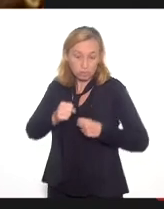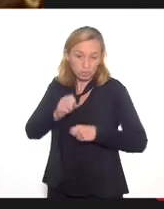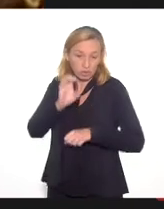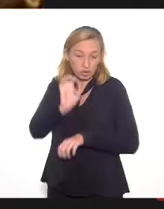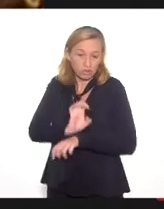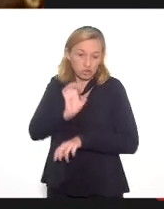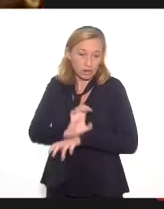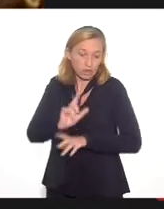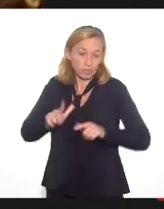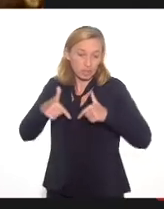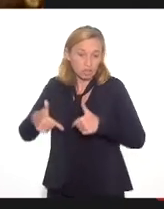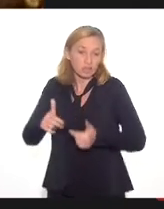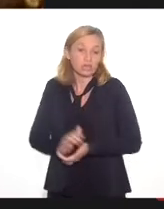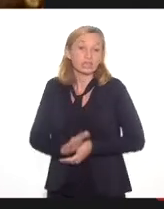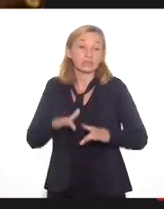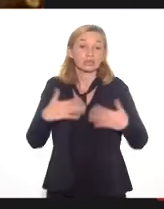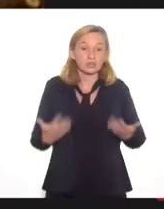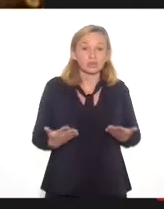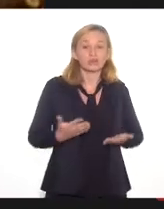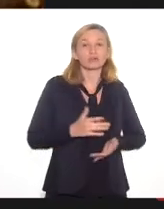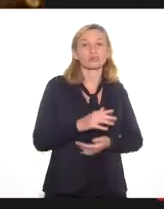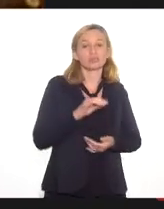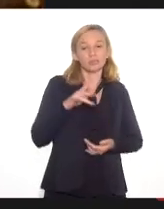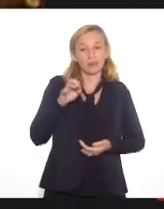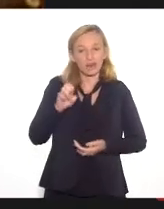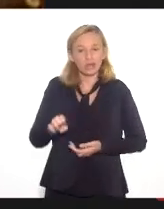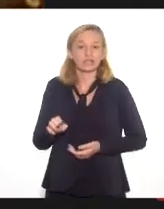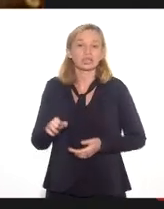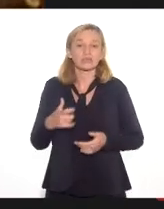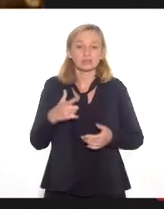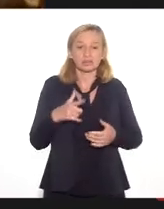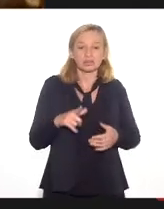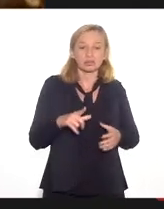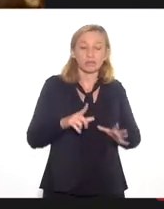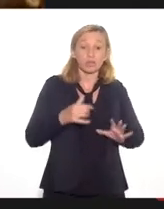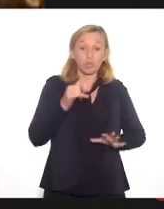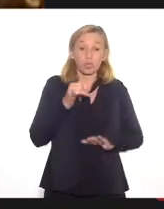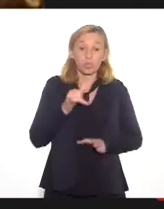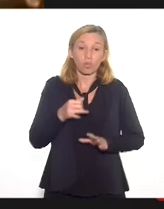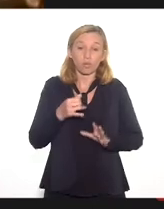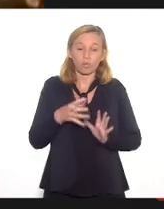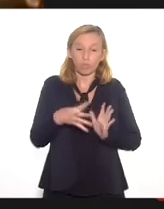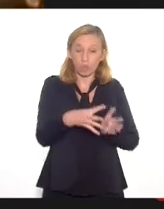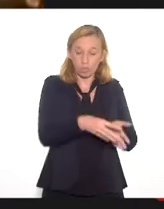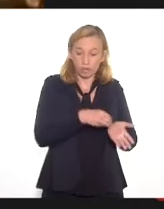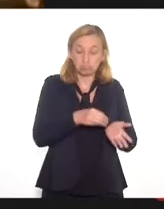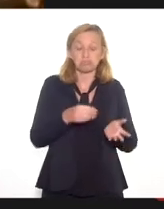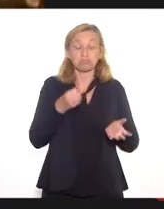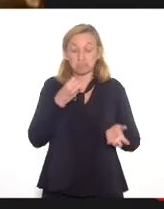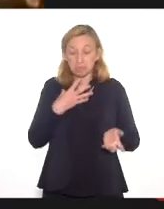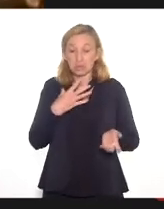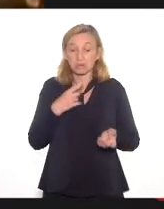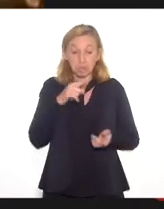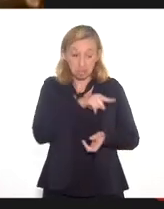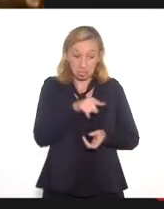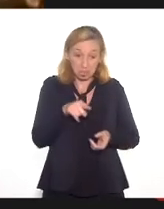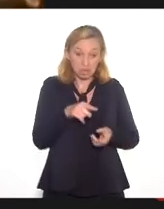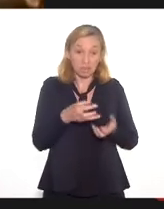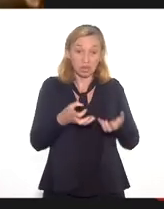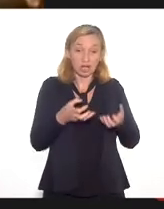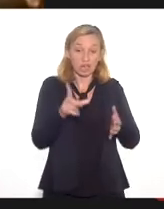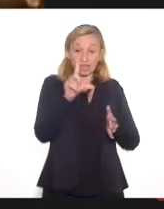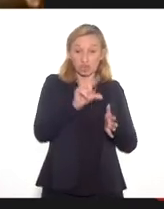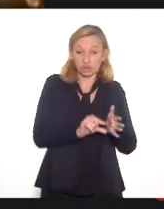então Joe Biden dá uma lição também para aqueles que ficam aí querendo